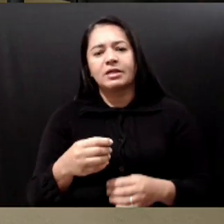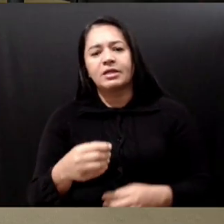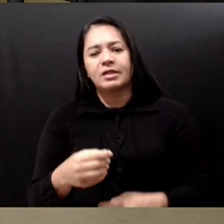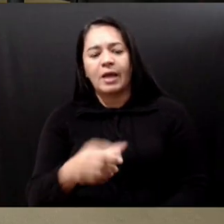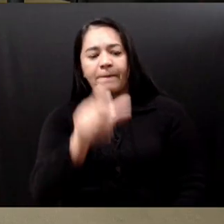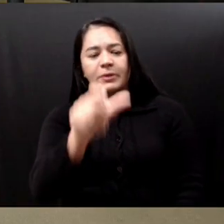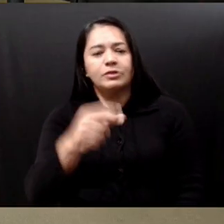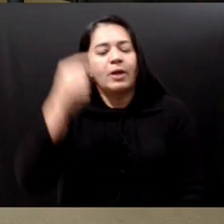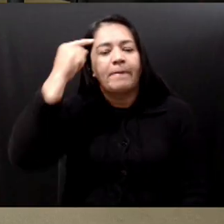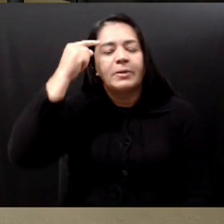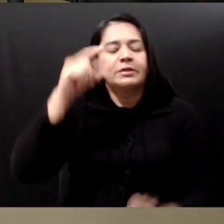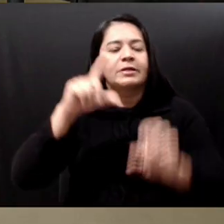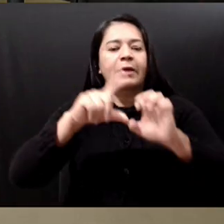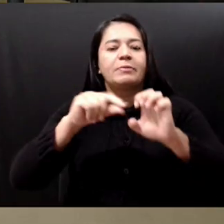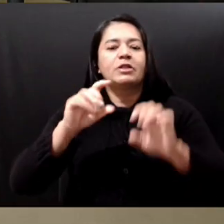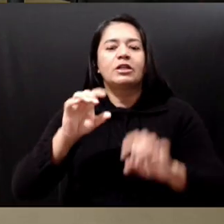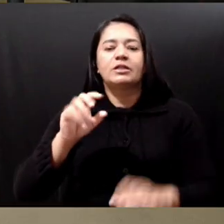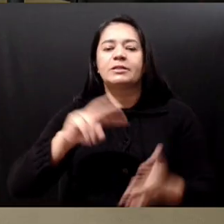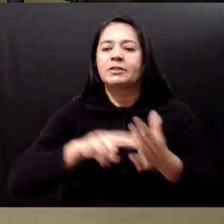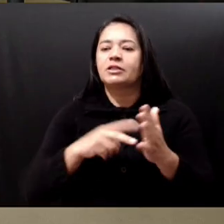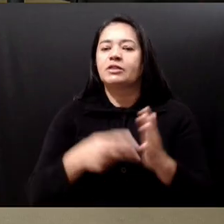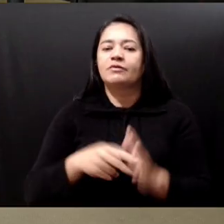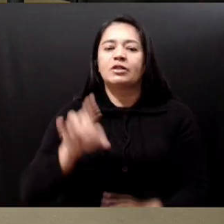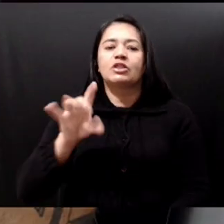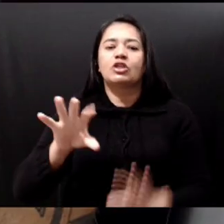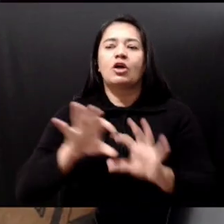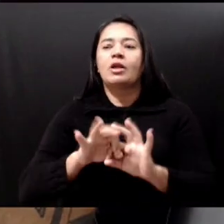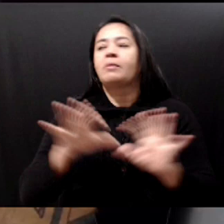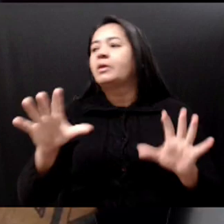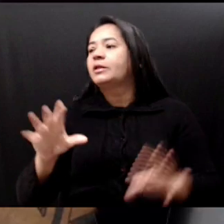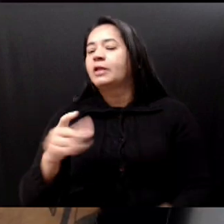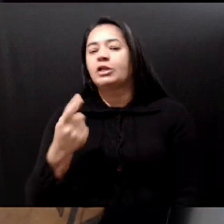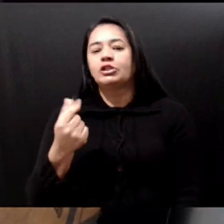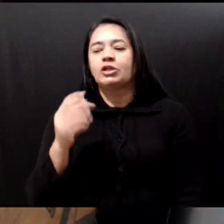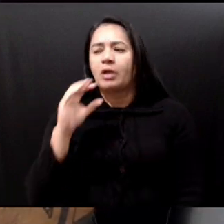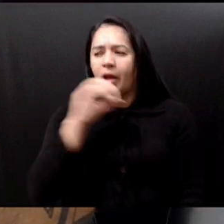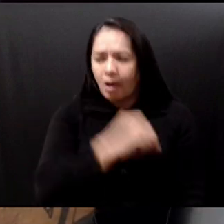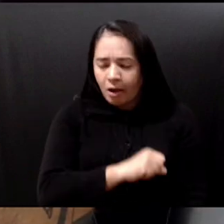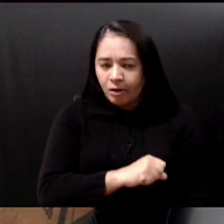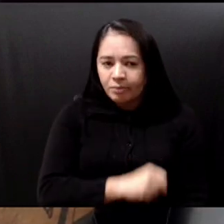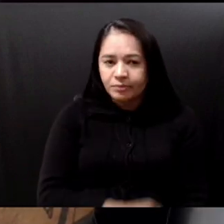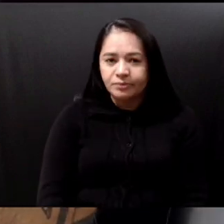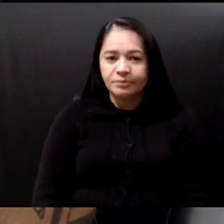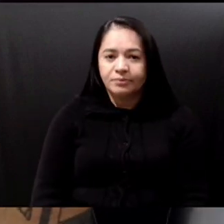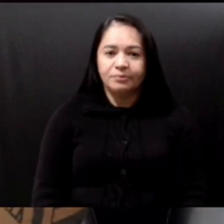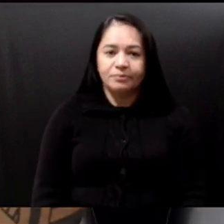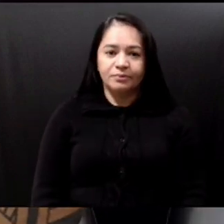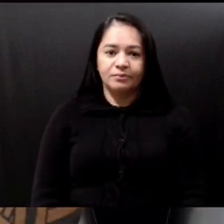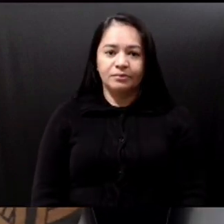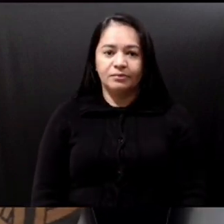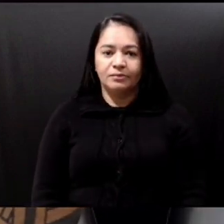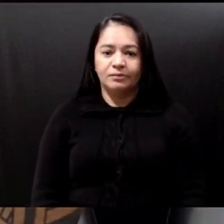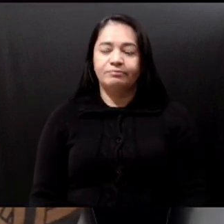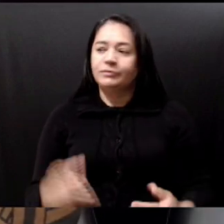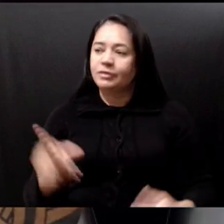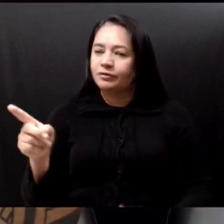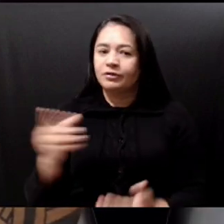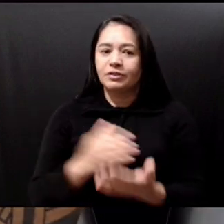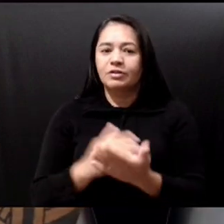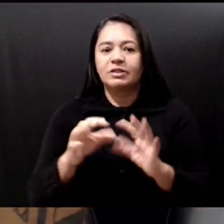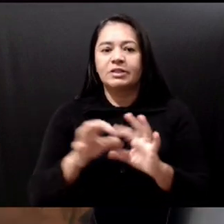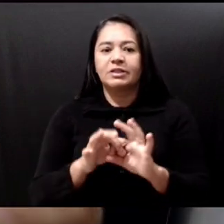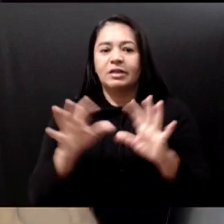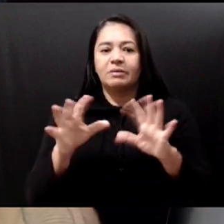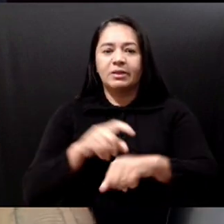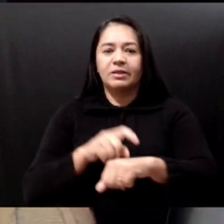dinheiro rápido. Bom, vamos lá. No começo você falou que empreender era liberdade de tempo. Uhum, Eu não conheço essa frase, sendo